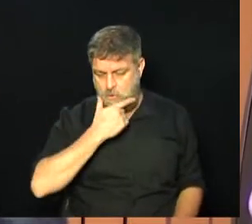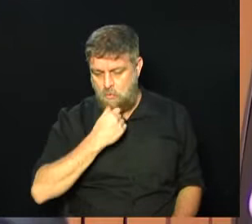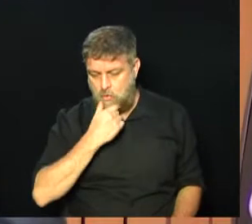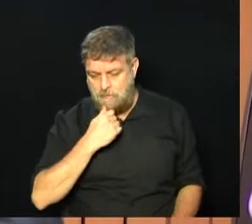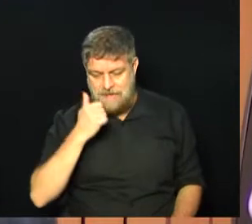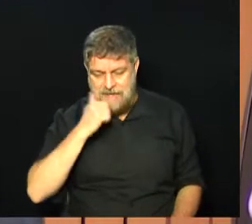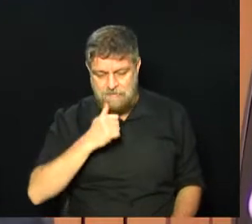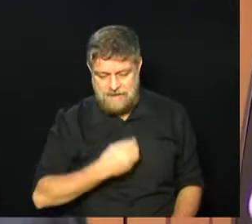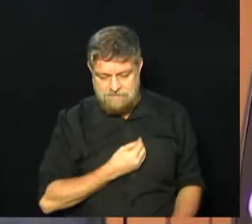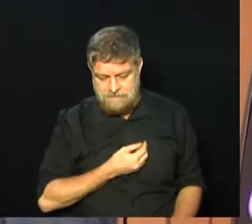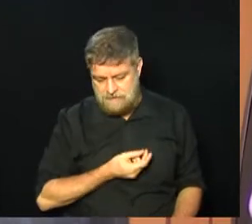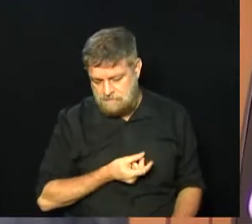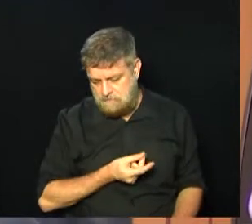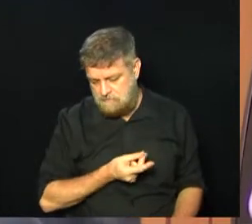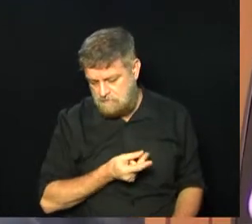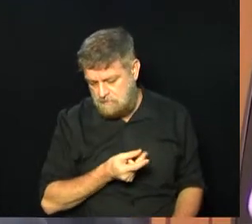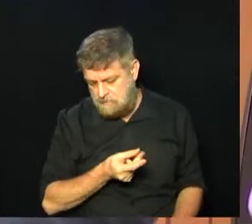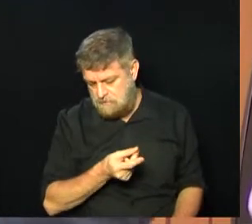vivem mais. Então,